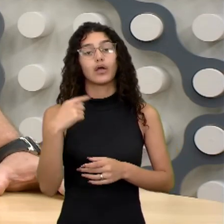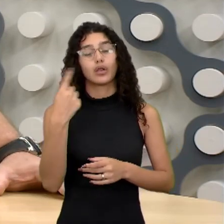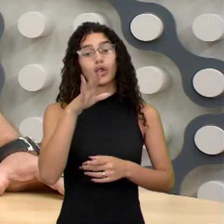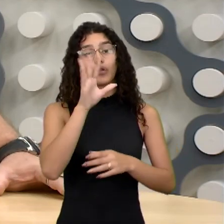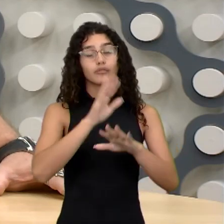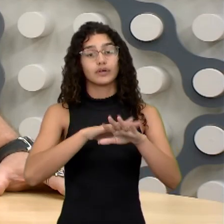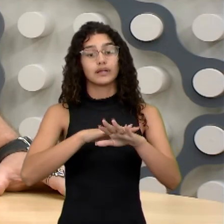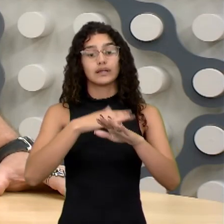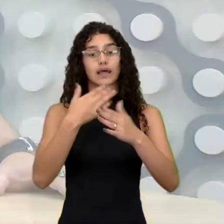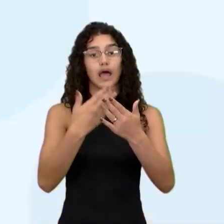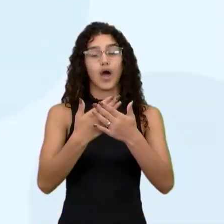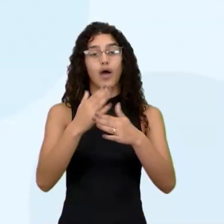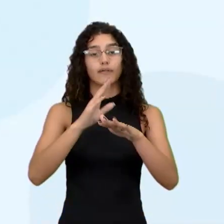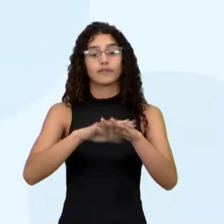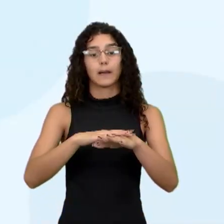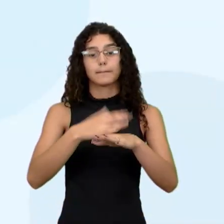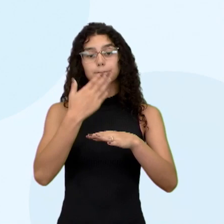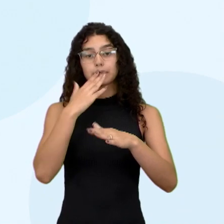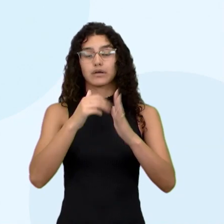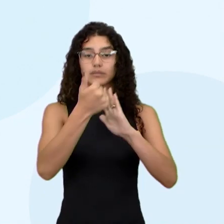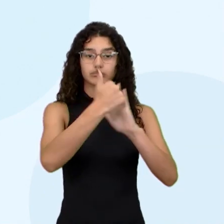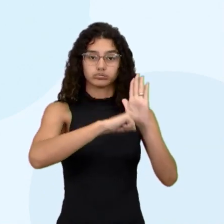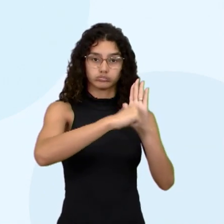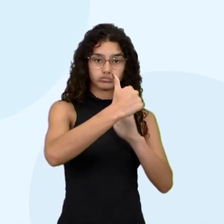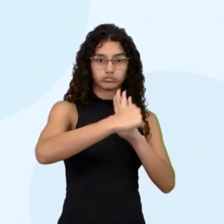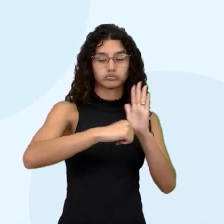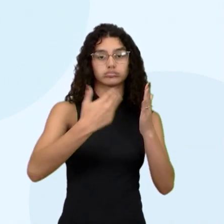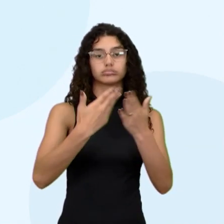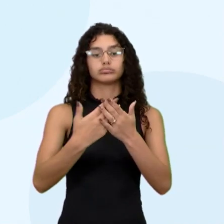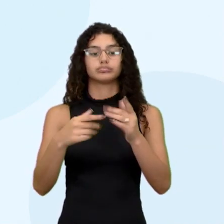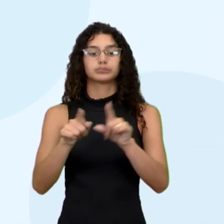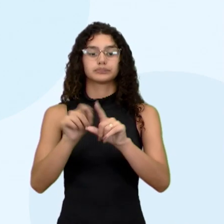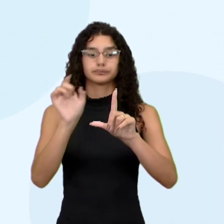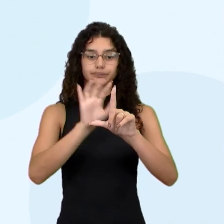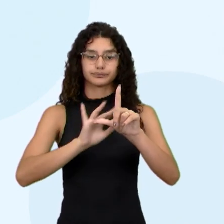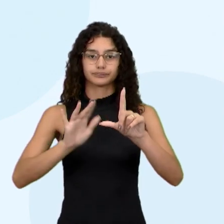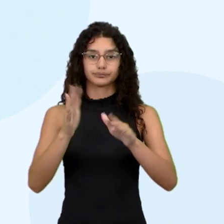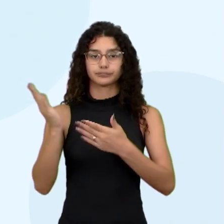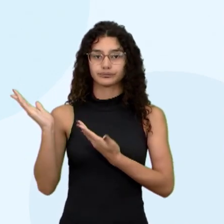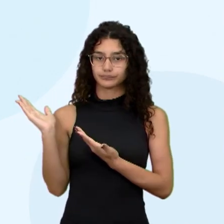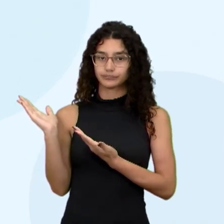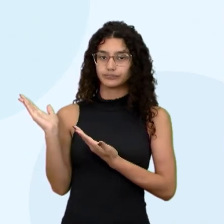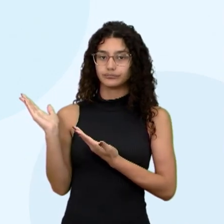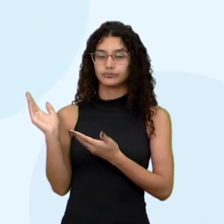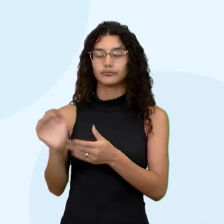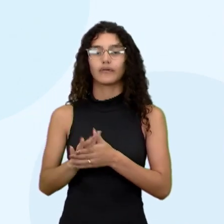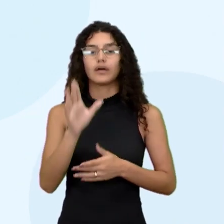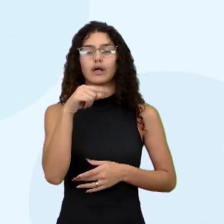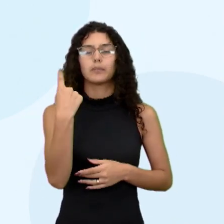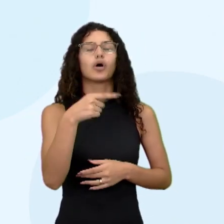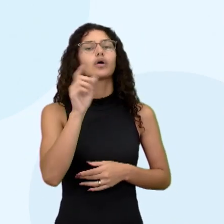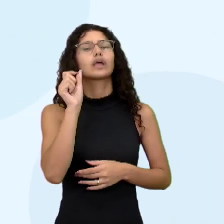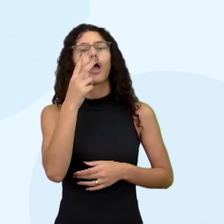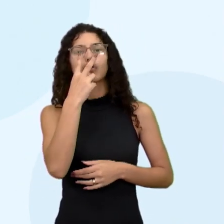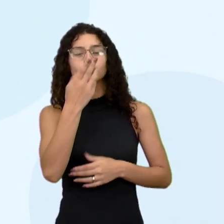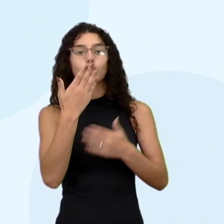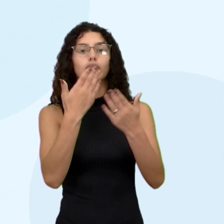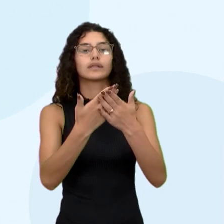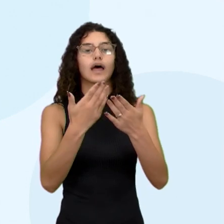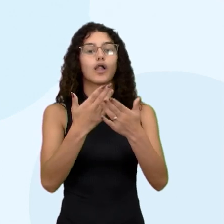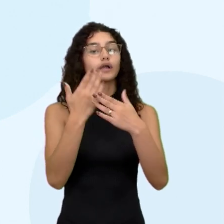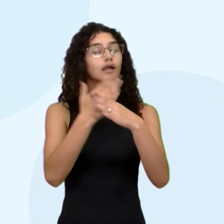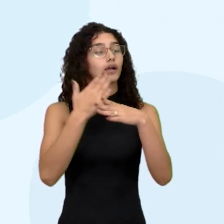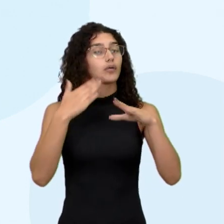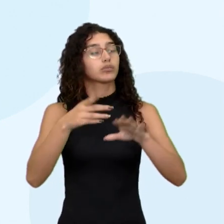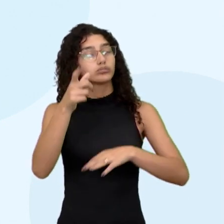faz aí as aulas, a gente pede para vocês estarem avaliando, tá aí na tela para vocês, né? Conte pra gente o que achou aí da aula que acabou